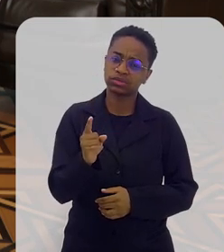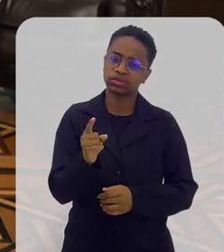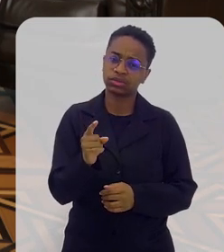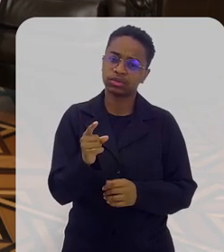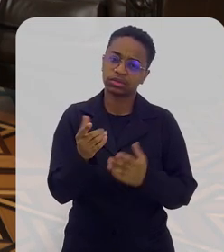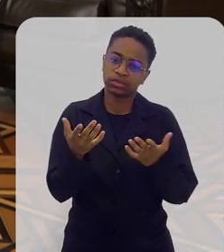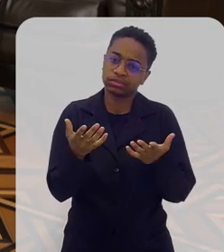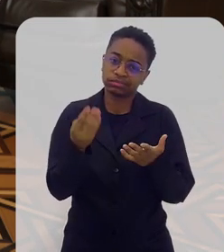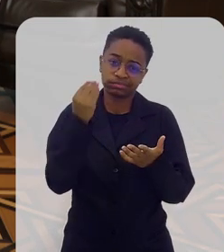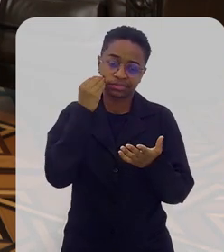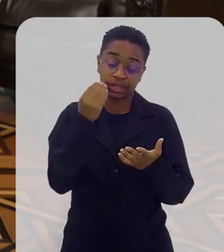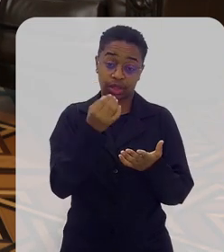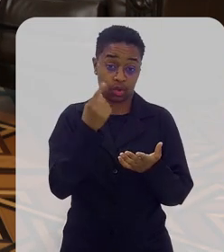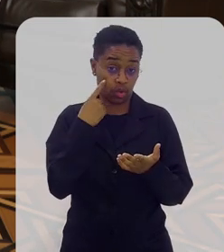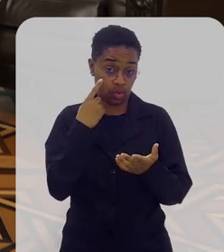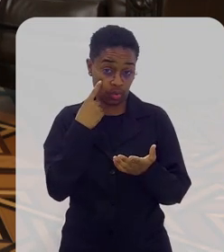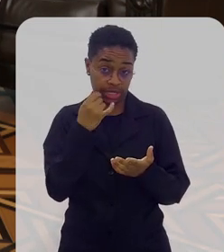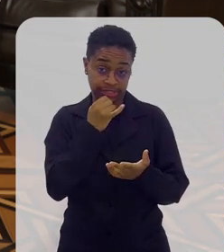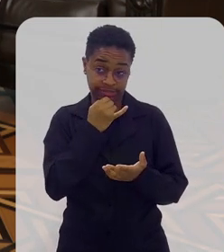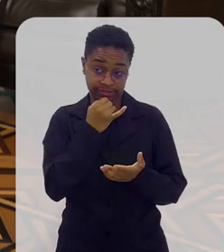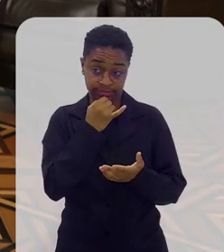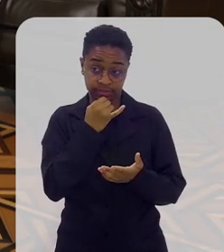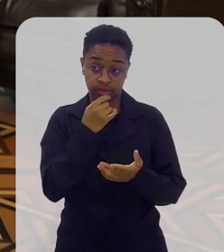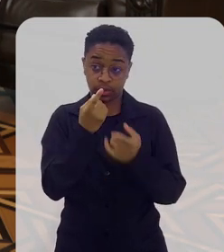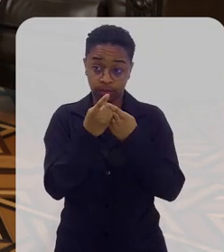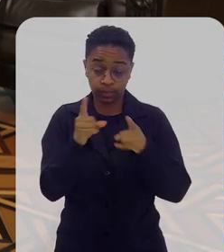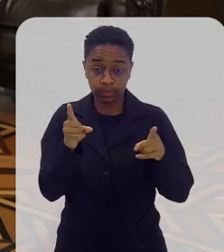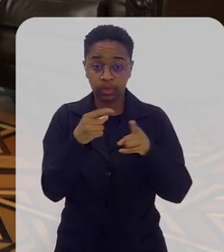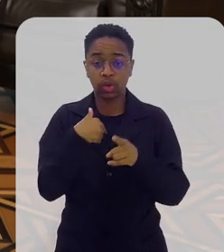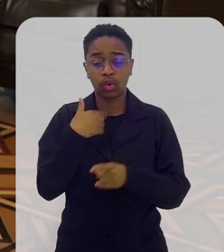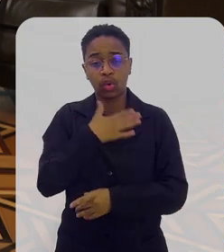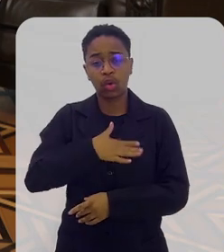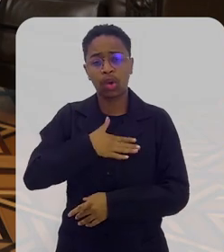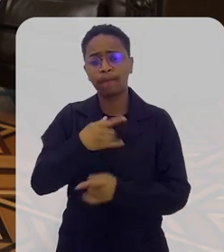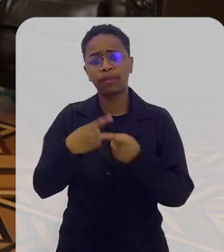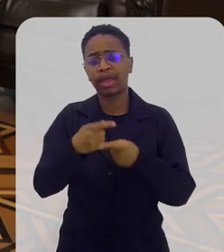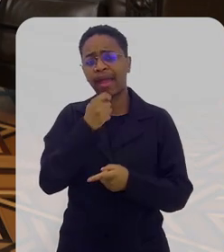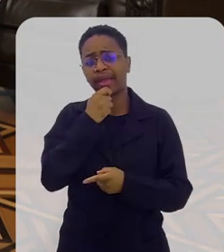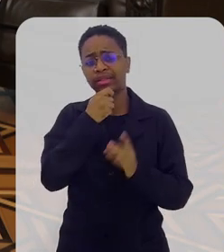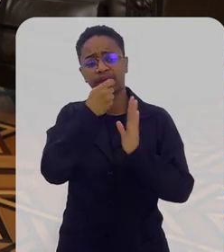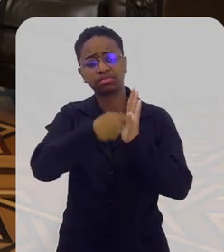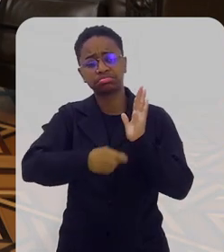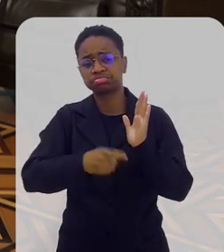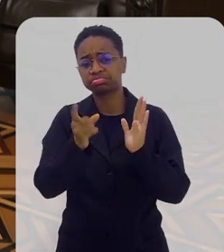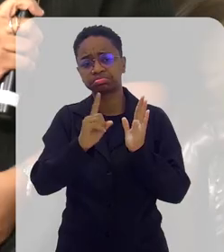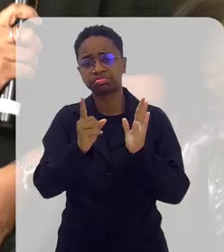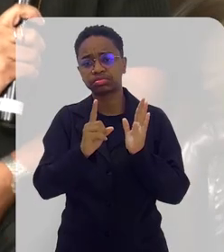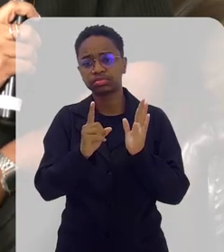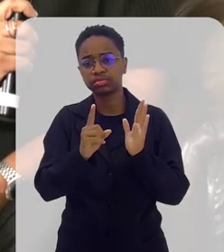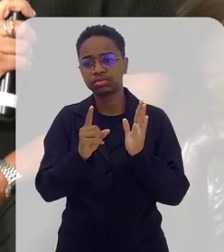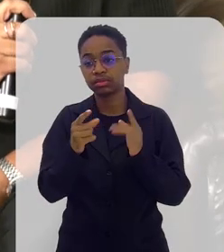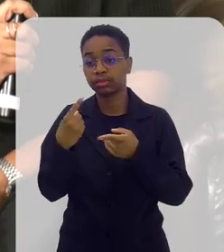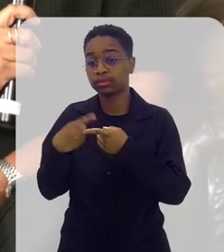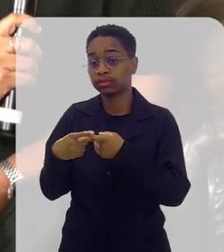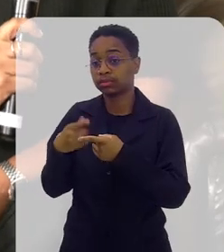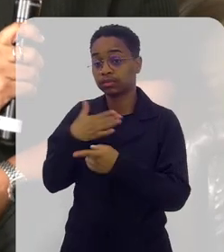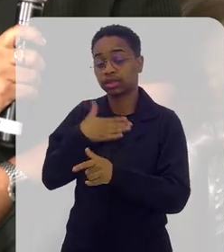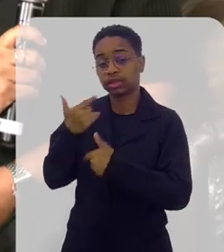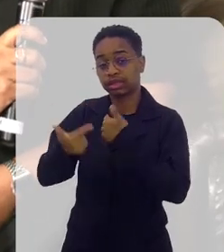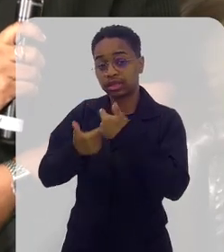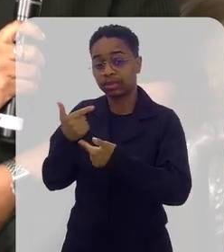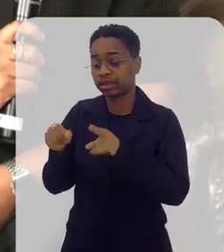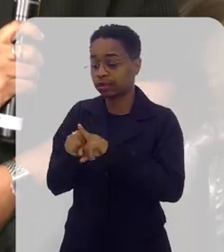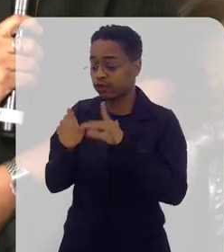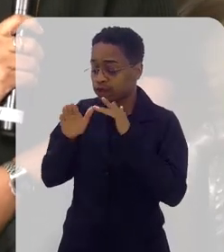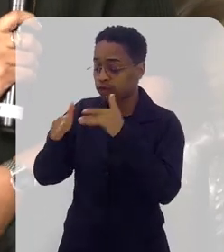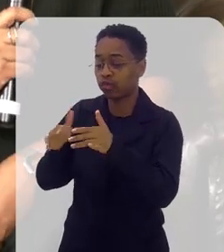receber, por exemplo, uma música de algum produtor? Por que ainda não pensou nisso? Muito trabalho e o foco é outro.